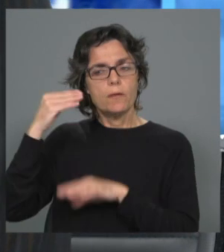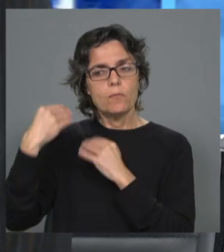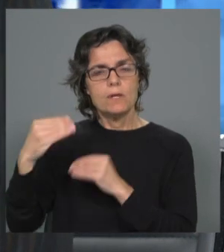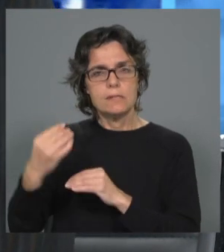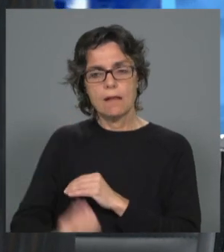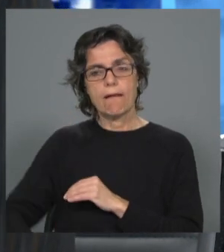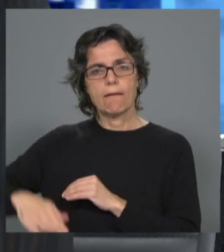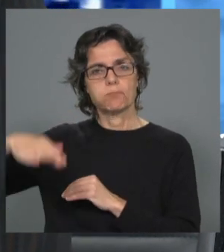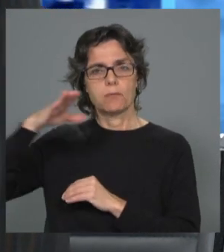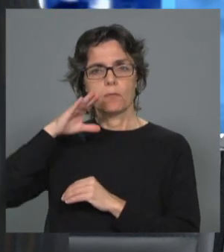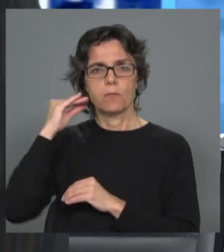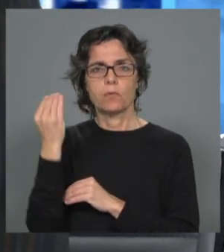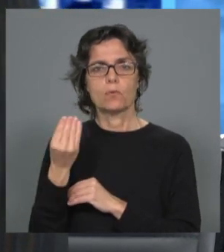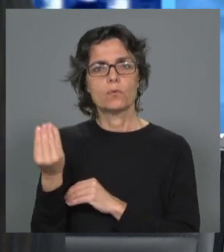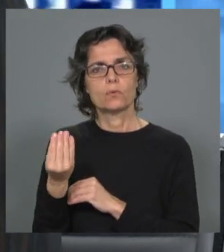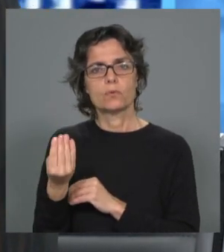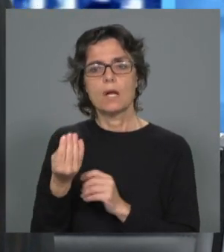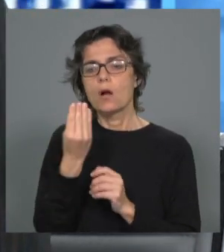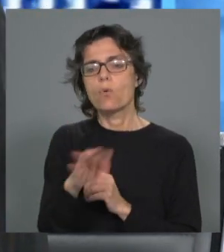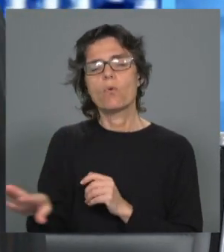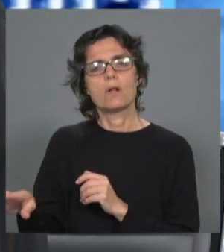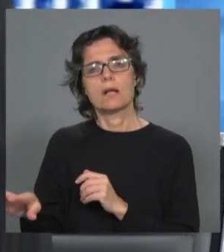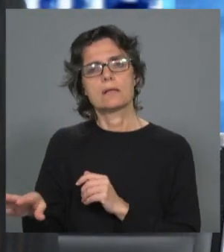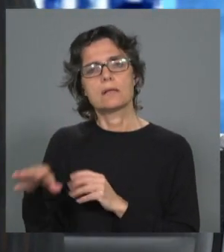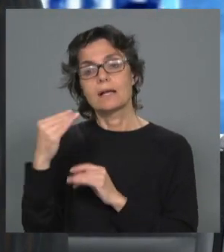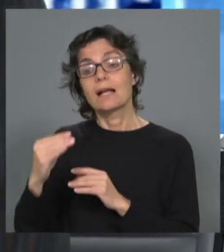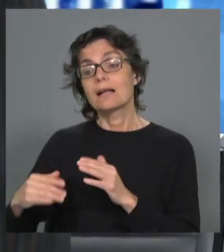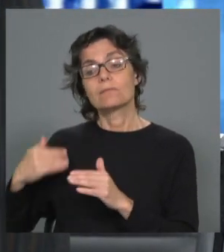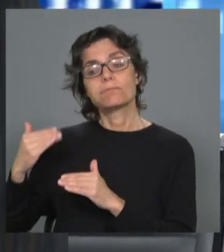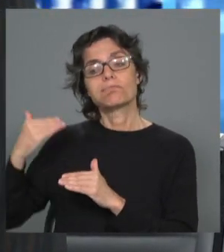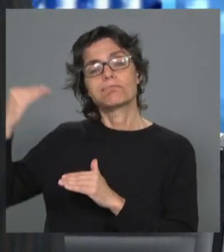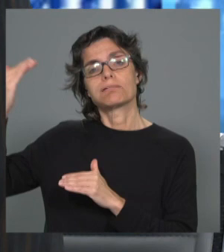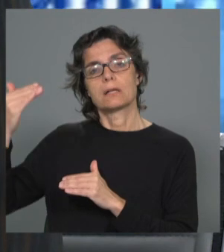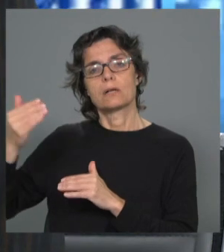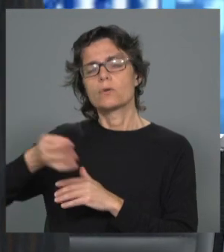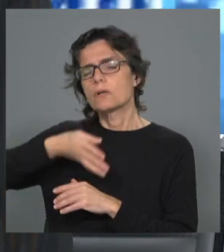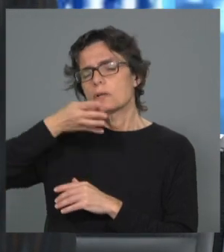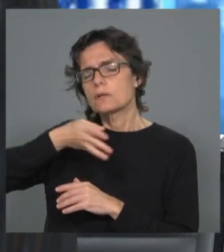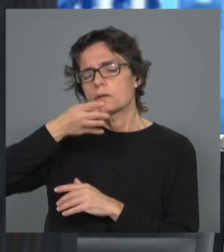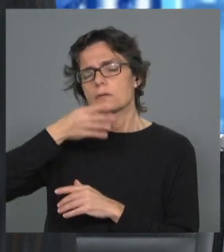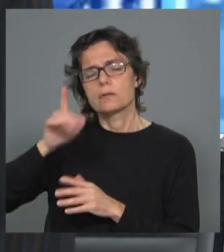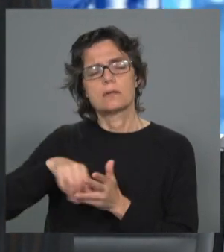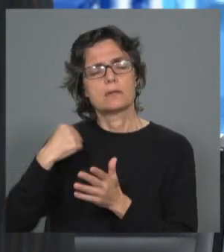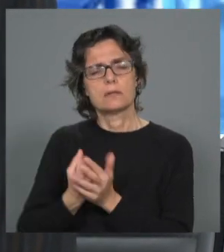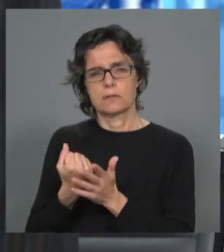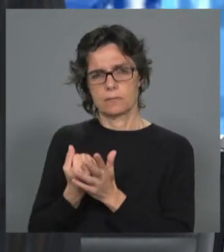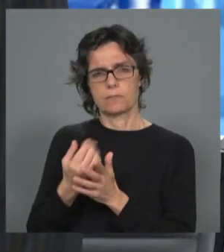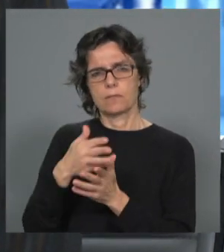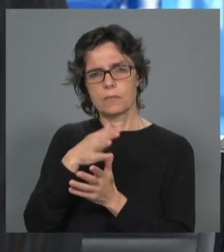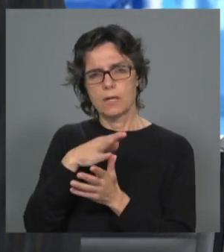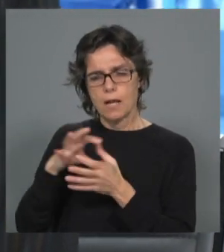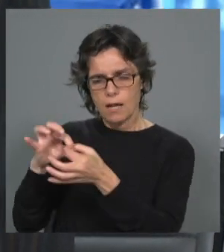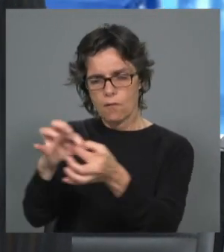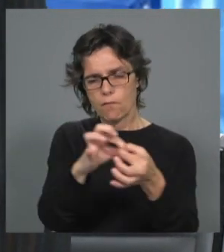aos adultos, eu não ponho só a coisa na criança, ponho ao longo de toda a vida, explicar a importância do que é o vínculo entre as